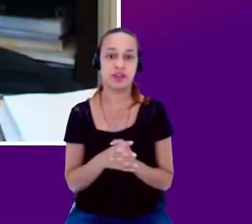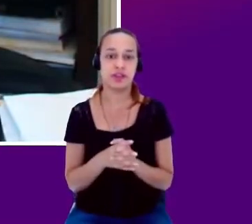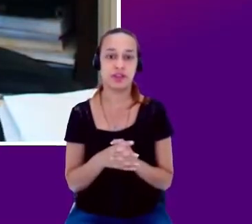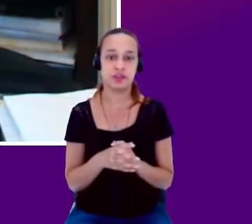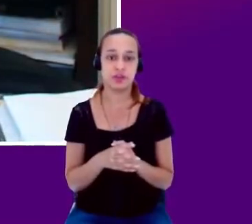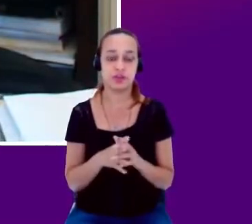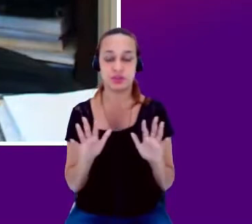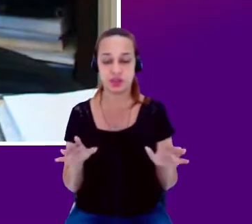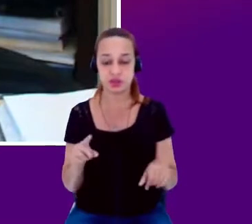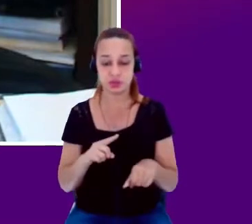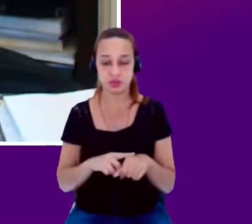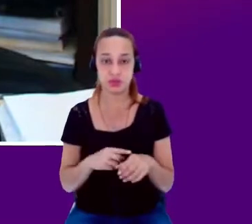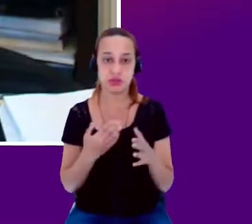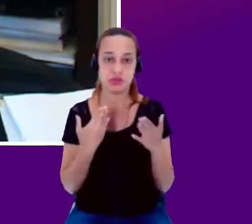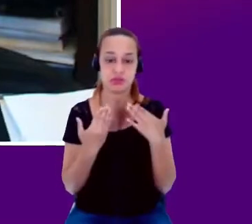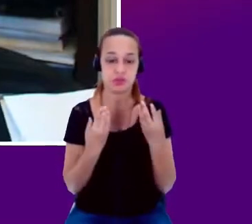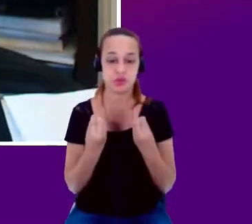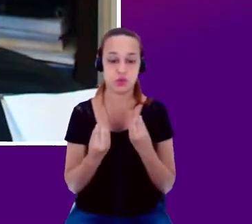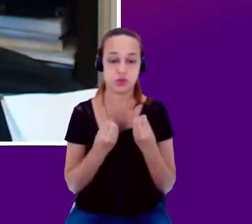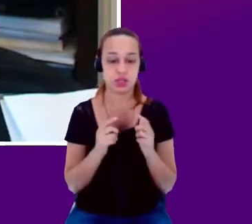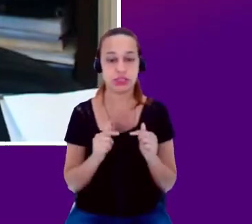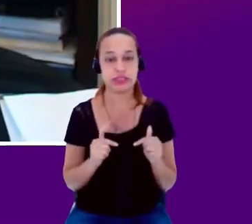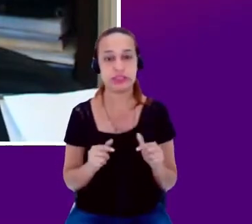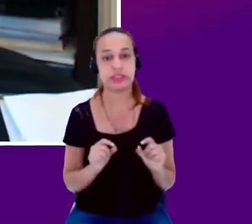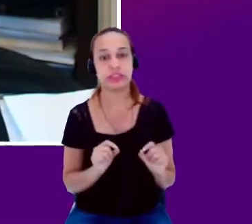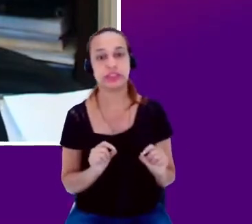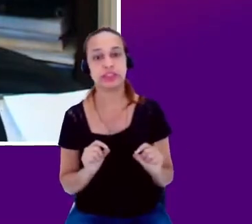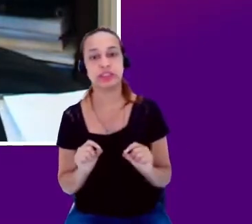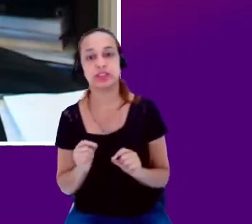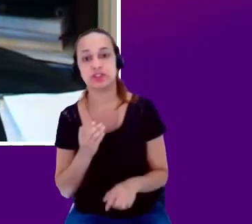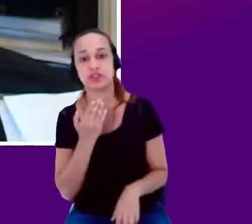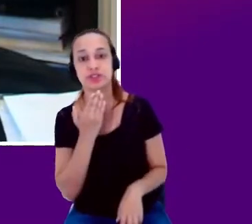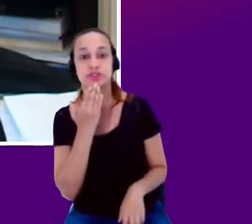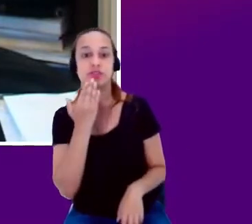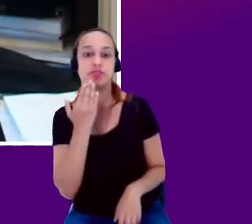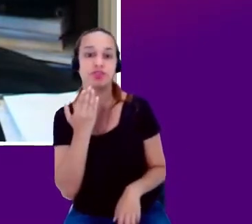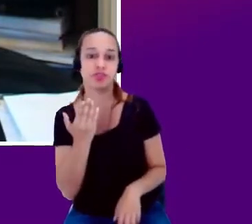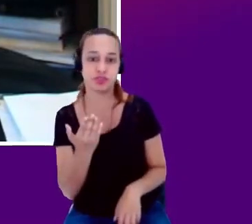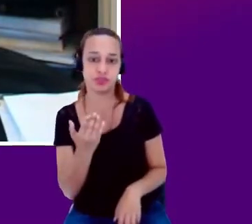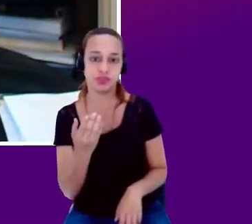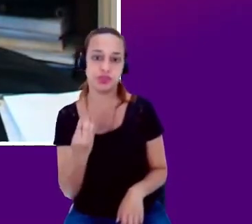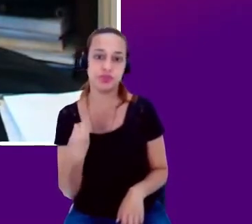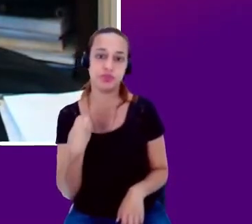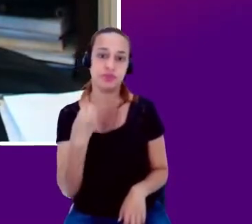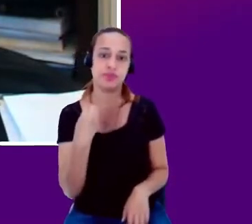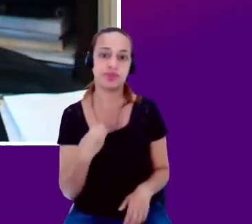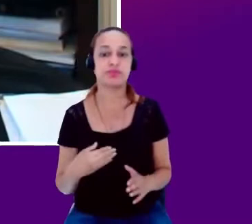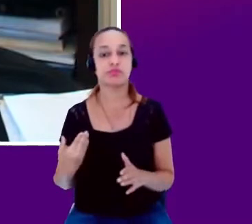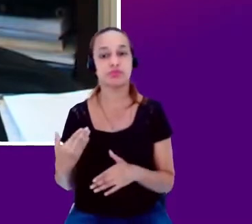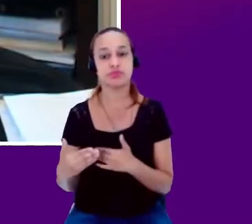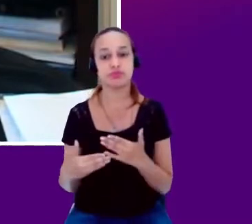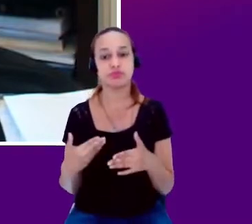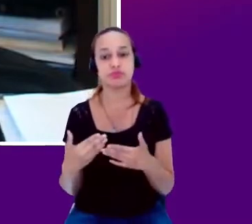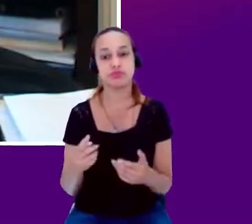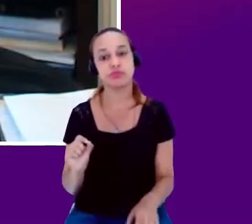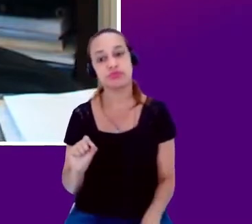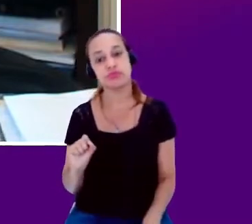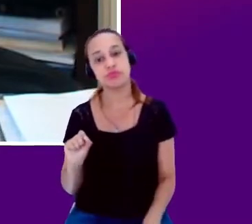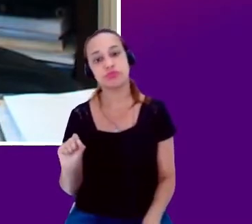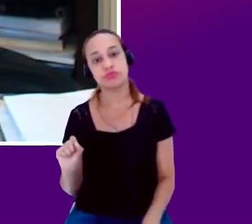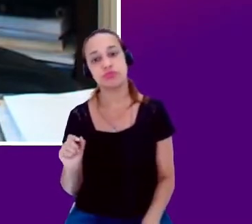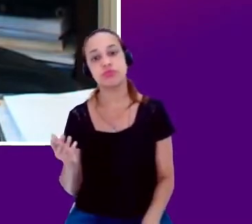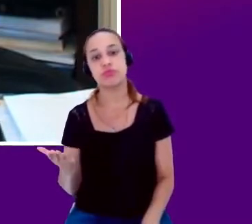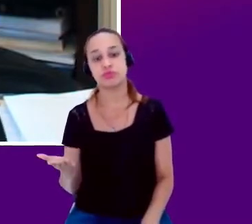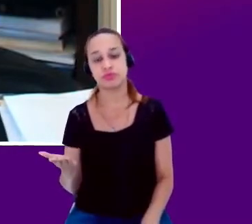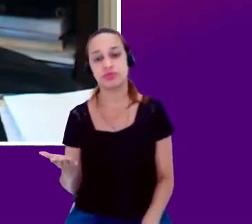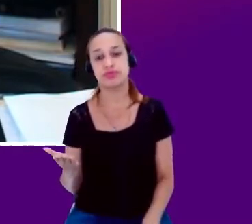né? Como lidar com esse enorme manancial de dados para proceder a essa atividade tão